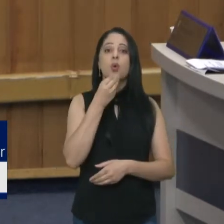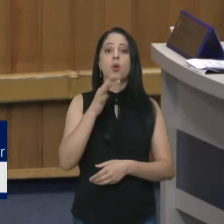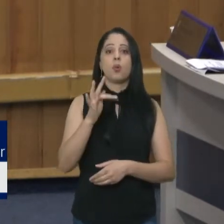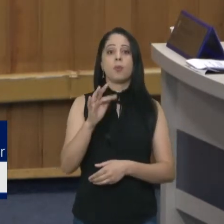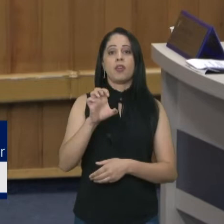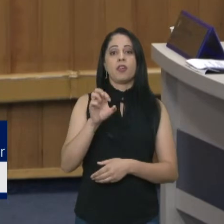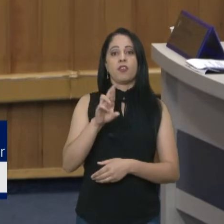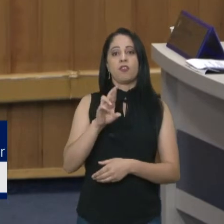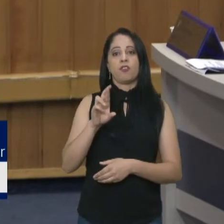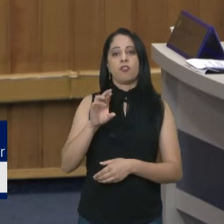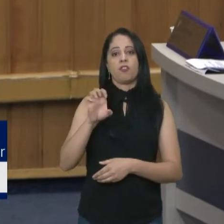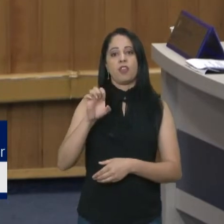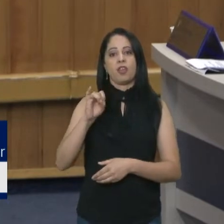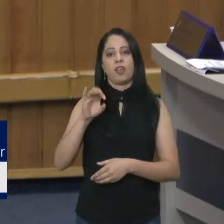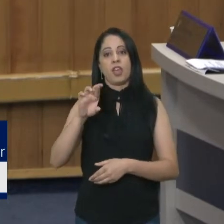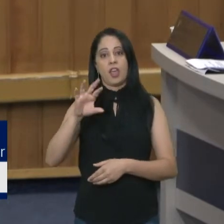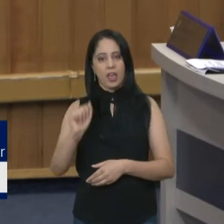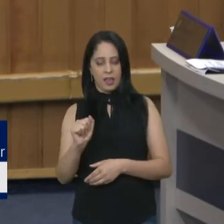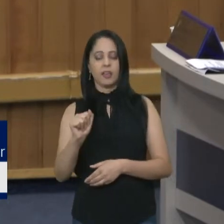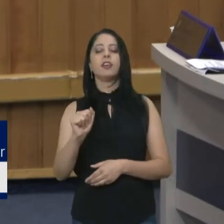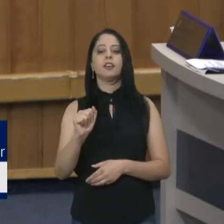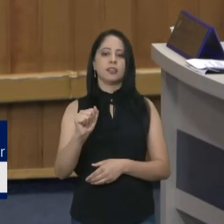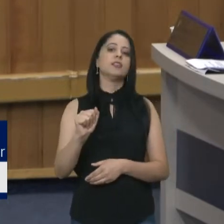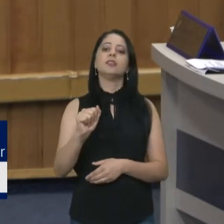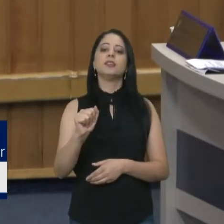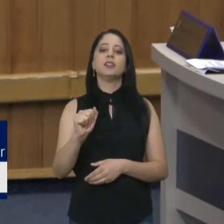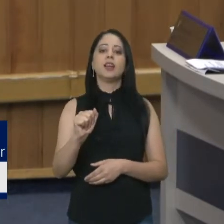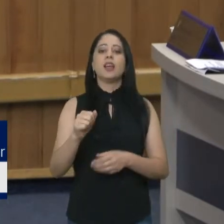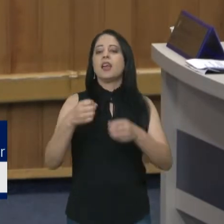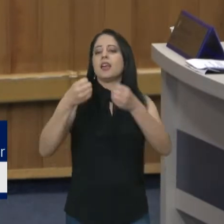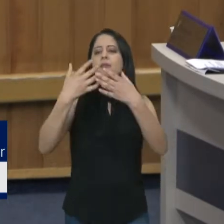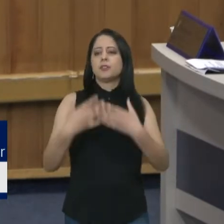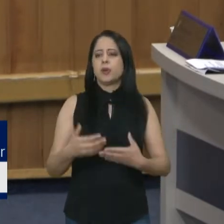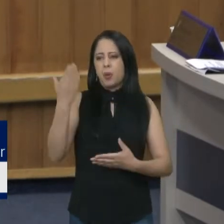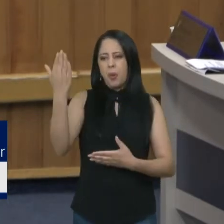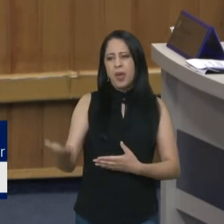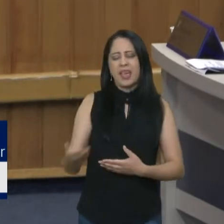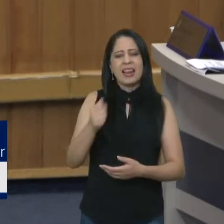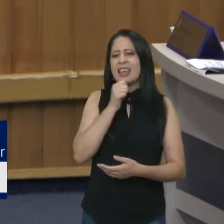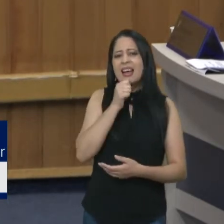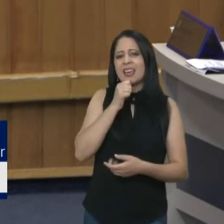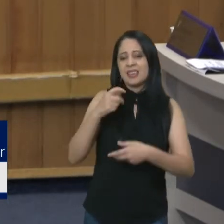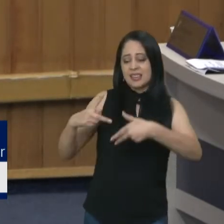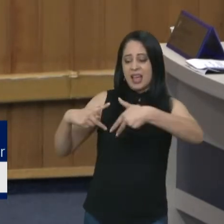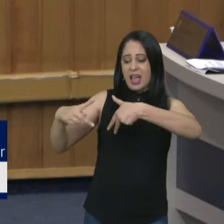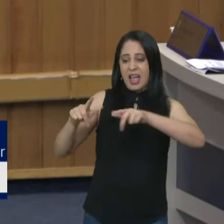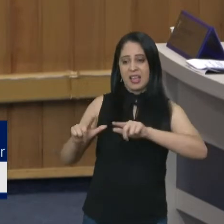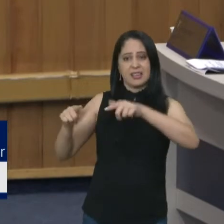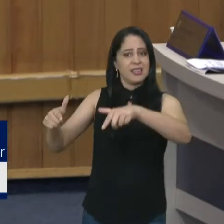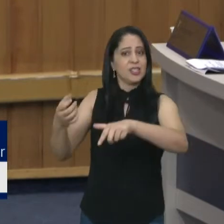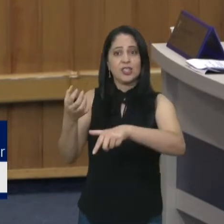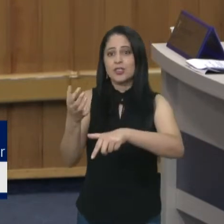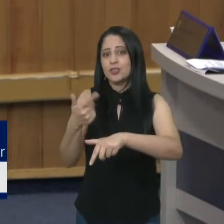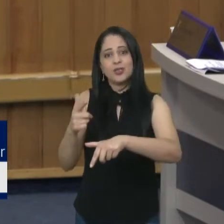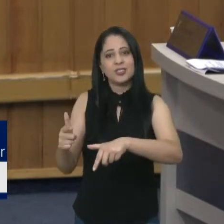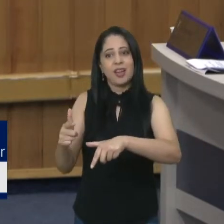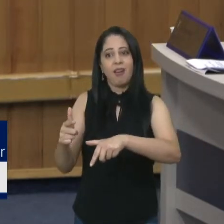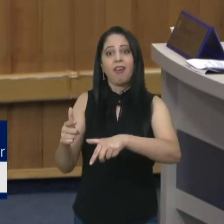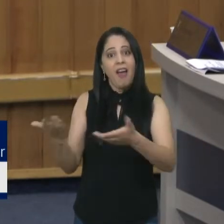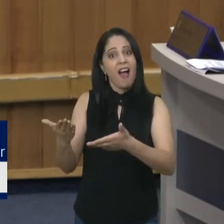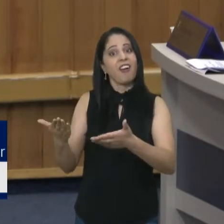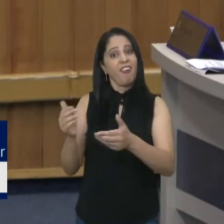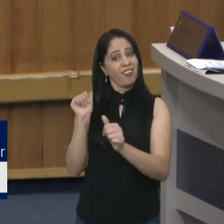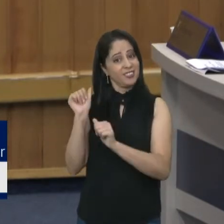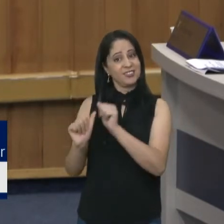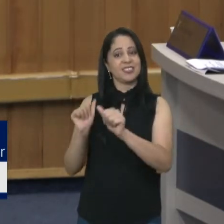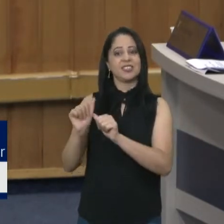trouxe essa possibilidade, me contou que o seu Ciro não tinha ainda. Eu falei, então vamos fazer na hora. Né? O seu Ciro conheceu o filho do senhor,